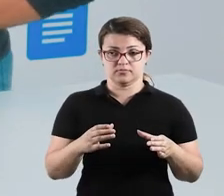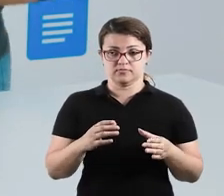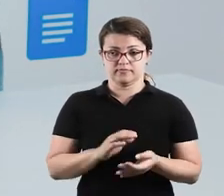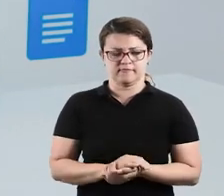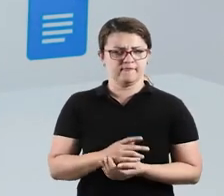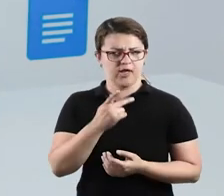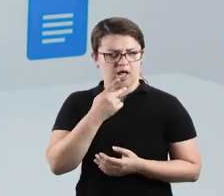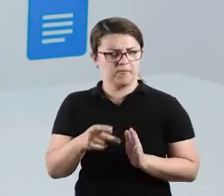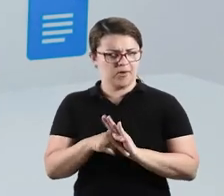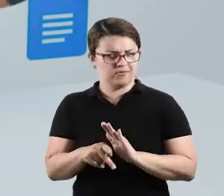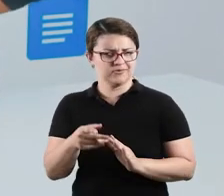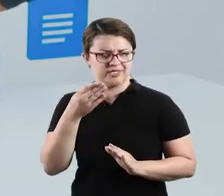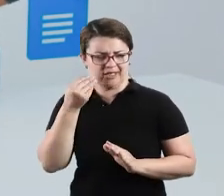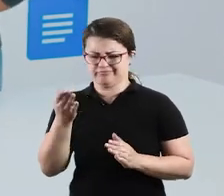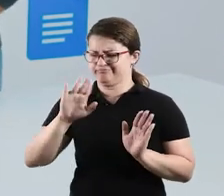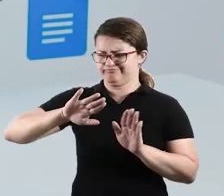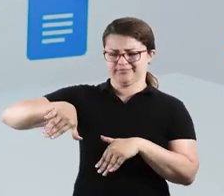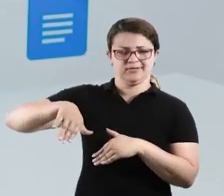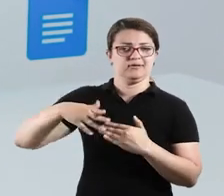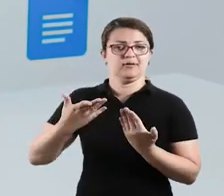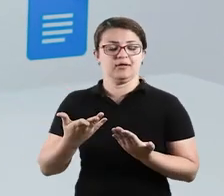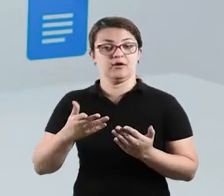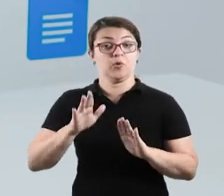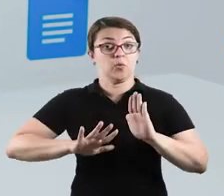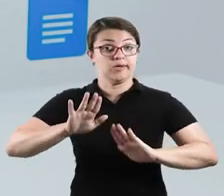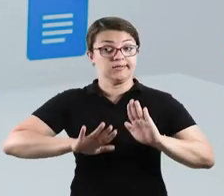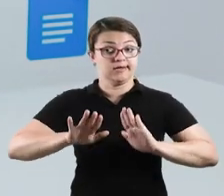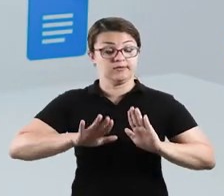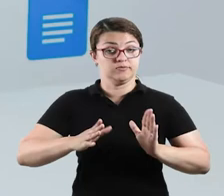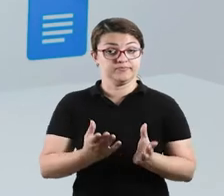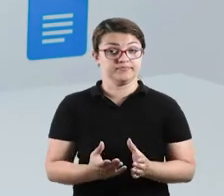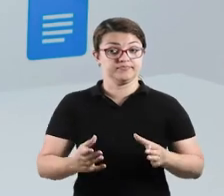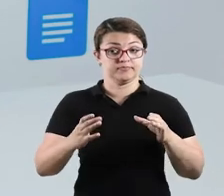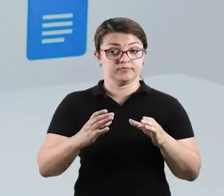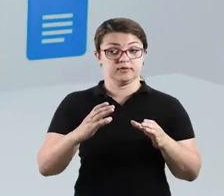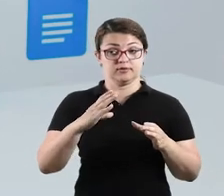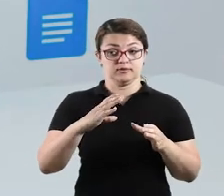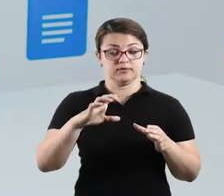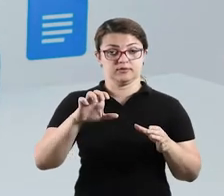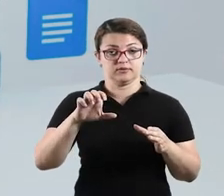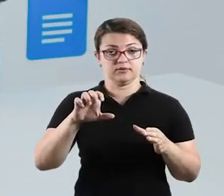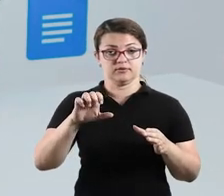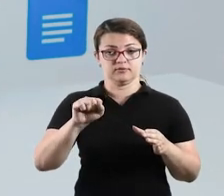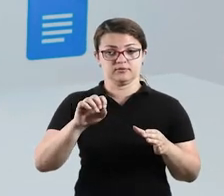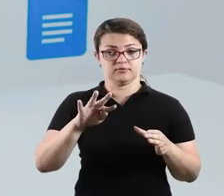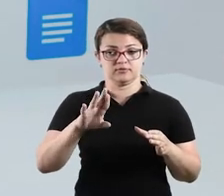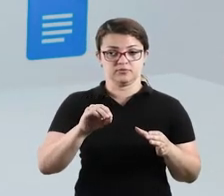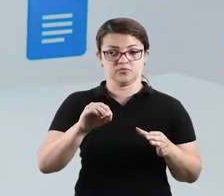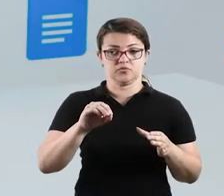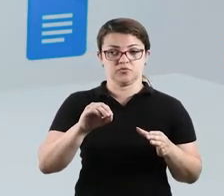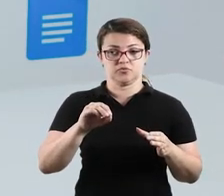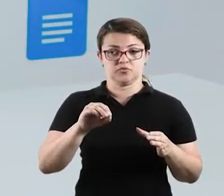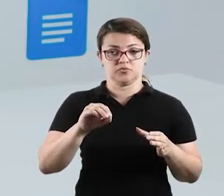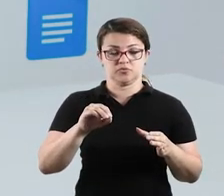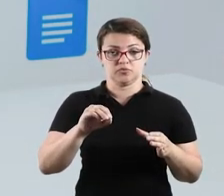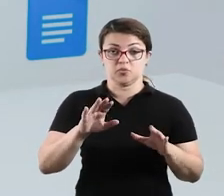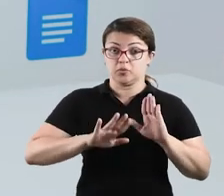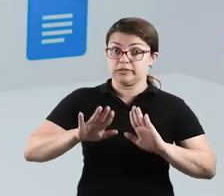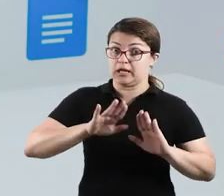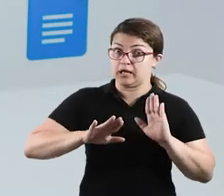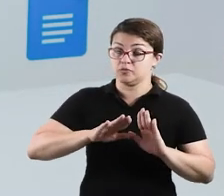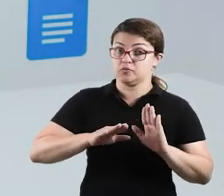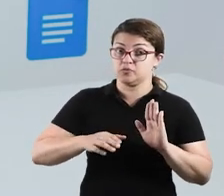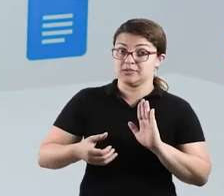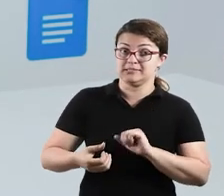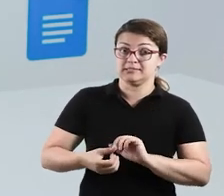para lá. Cuidado com o cesto ordinal. Primeiro, segundo, tá? Esse aqui é o cesto, que não é